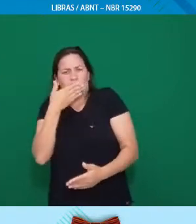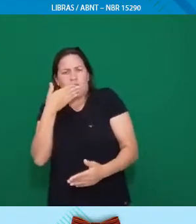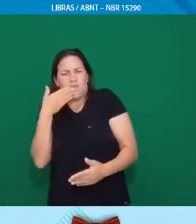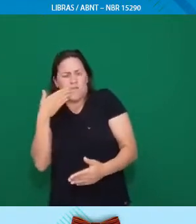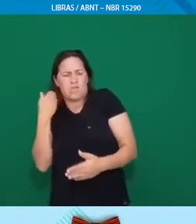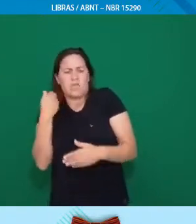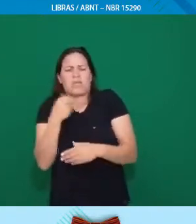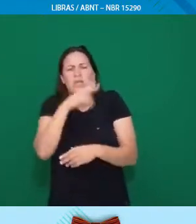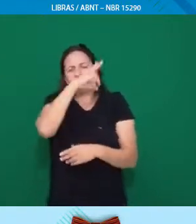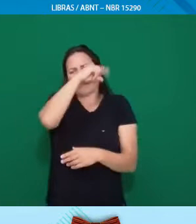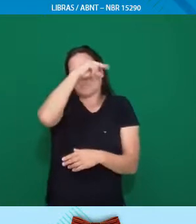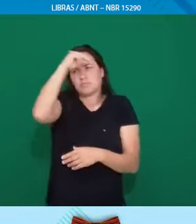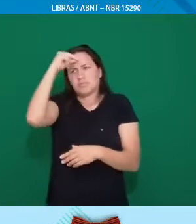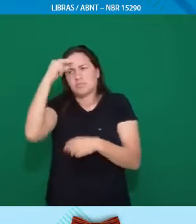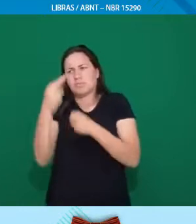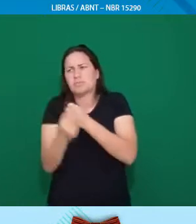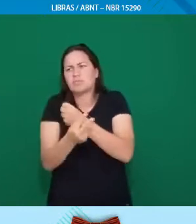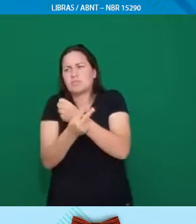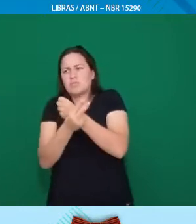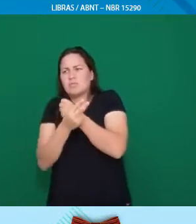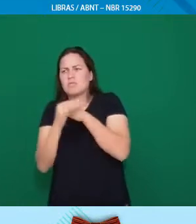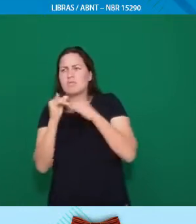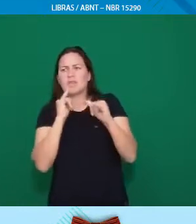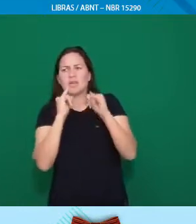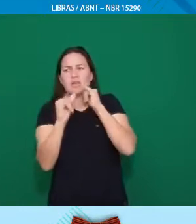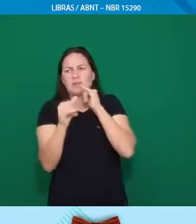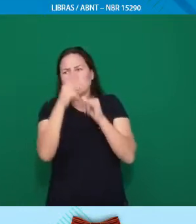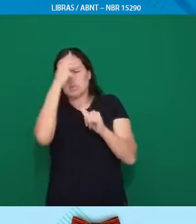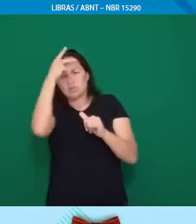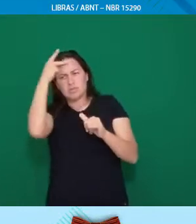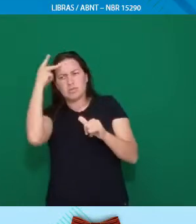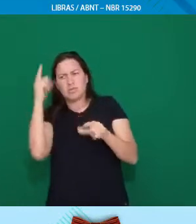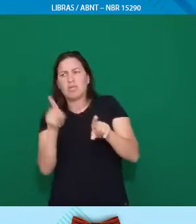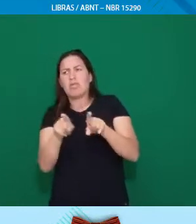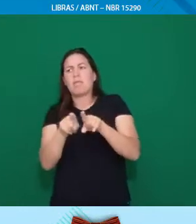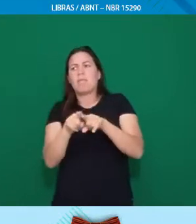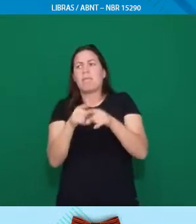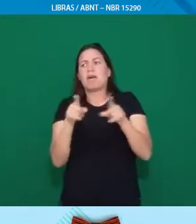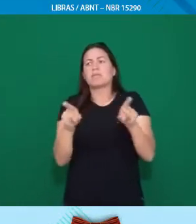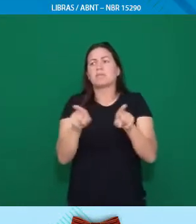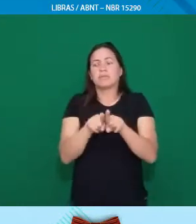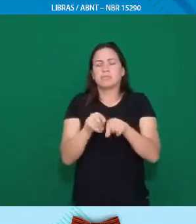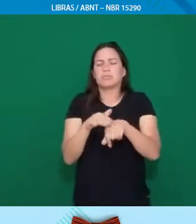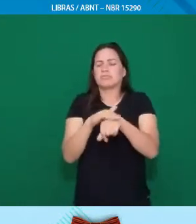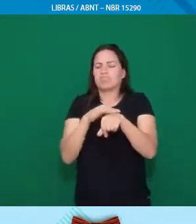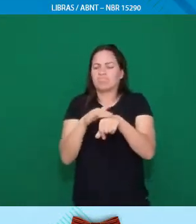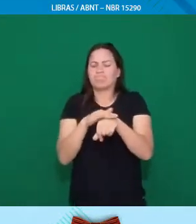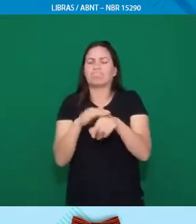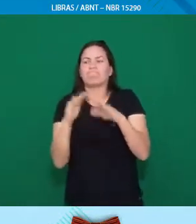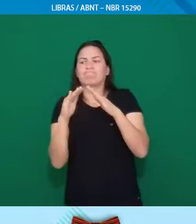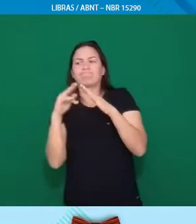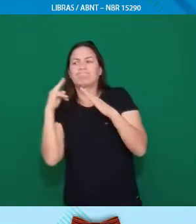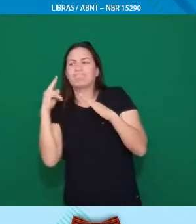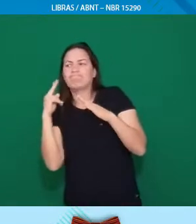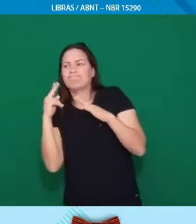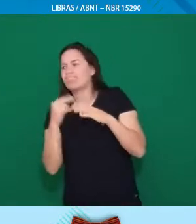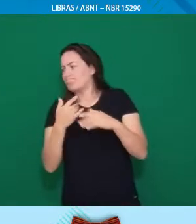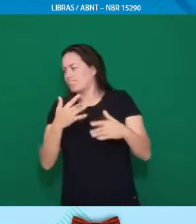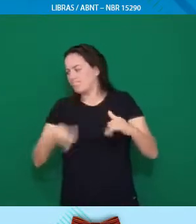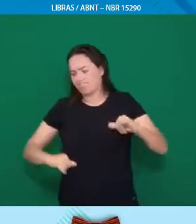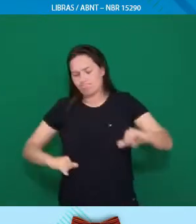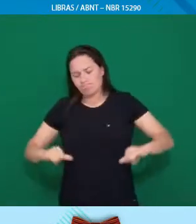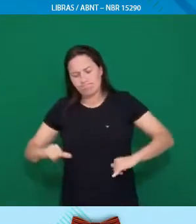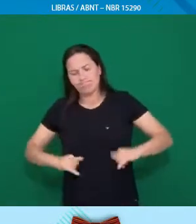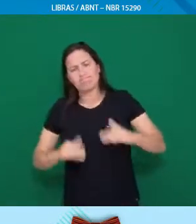de melhorias nos serviços públicos assegure-se pensamento informação para as pessoas mas também como já conversamos muitas vezes aqui nessa Tribuna